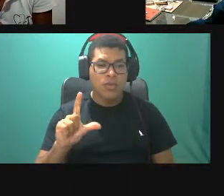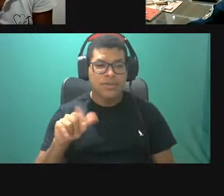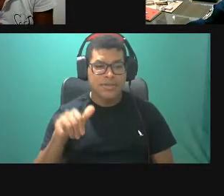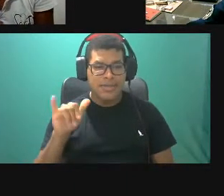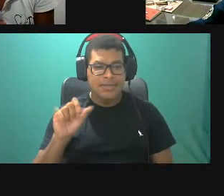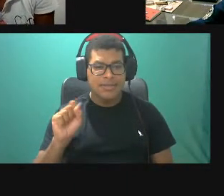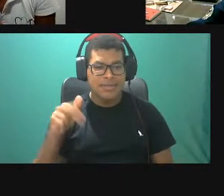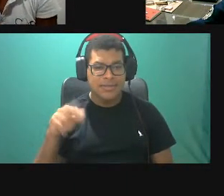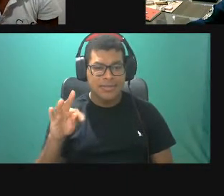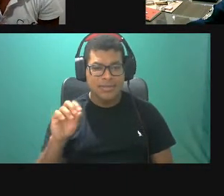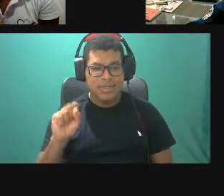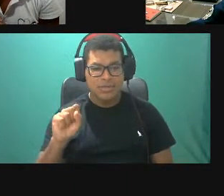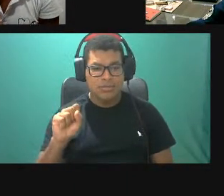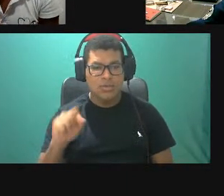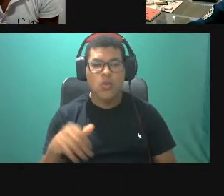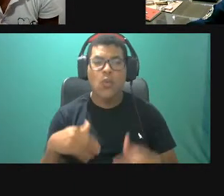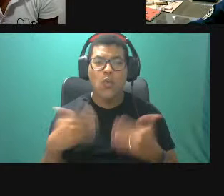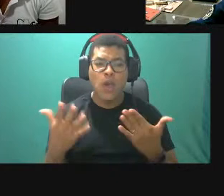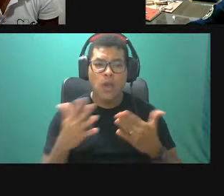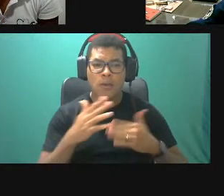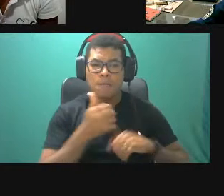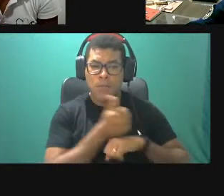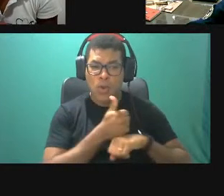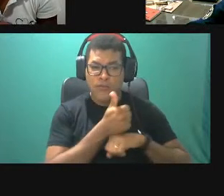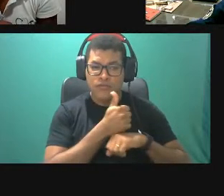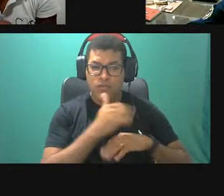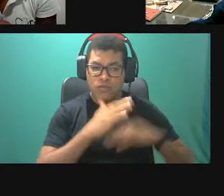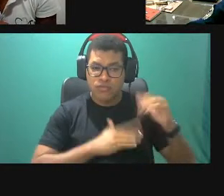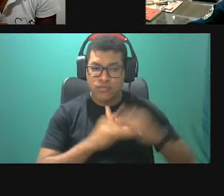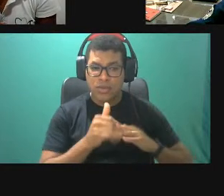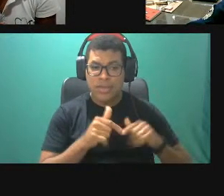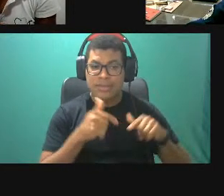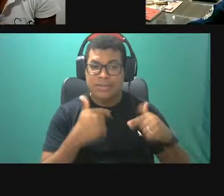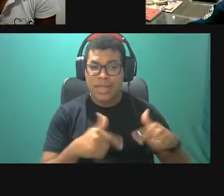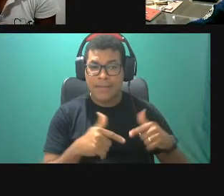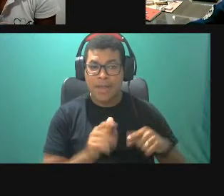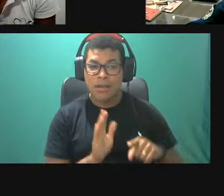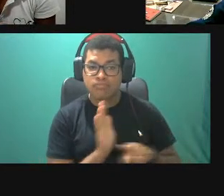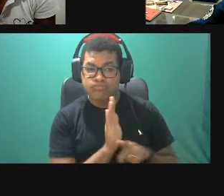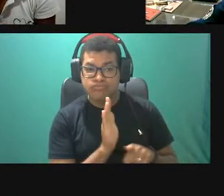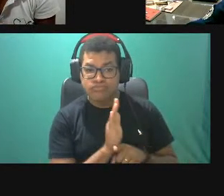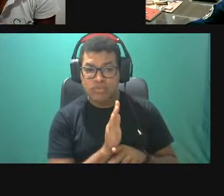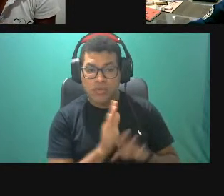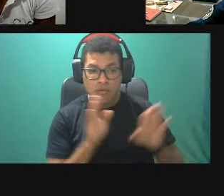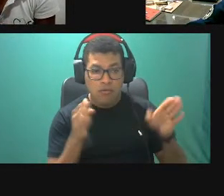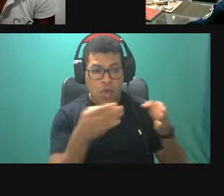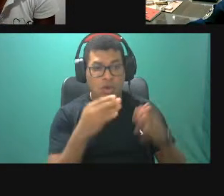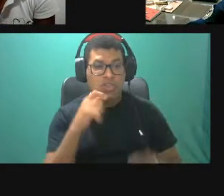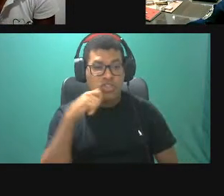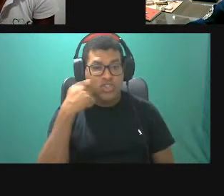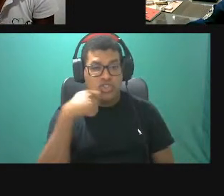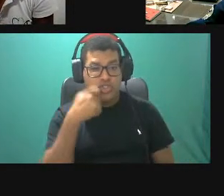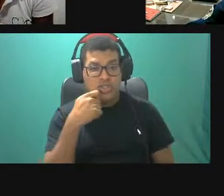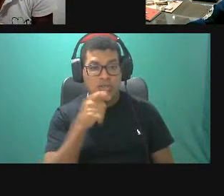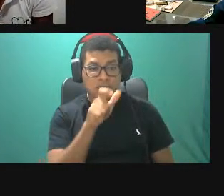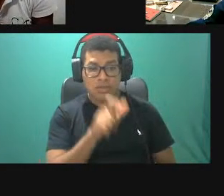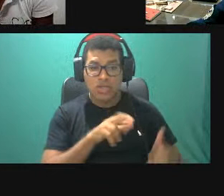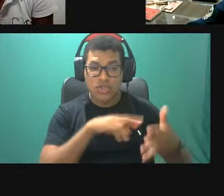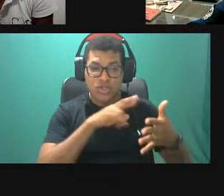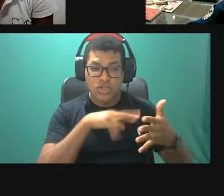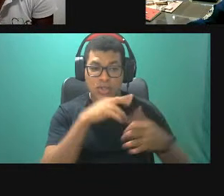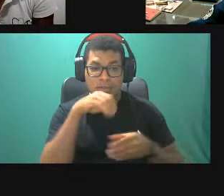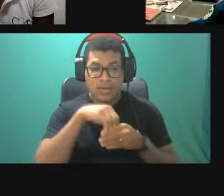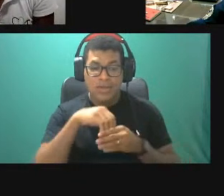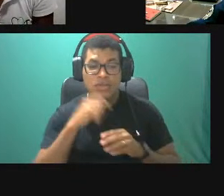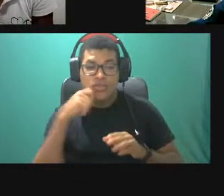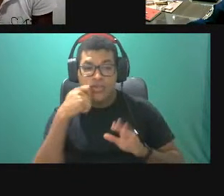Santos. Quais profissionais trabalham auxiliando diretamente o dentista perito na odontologia